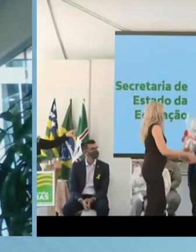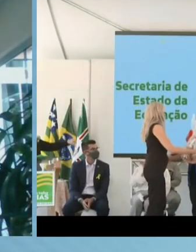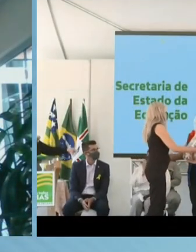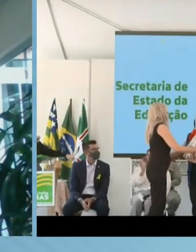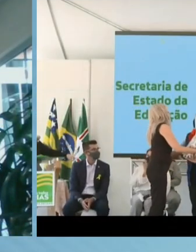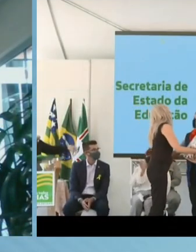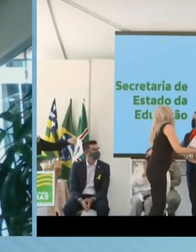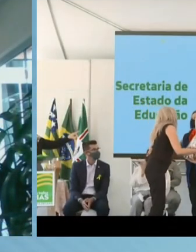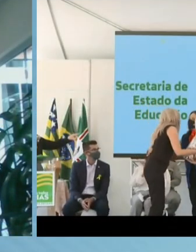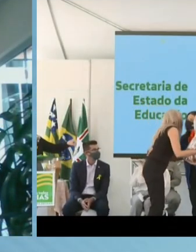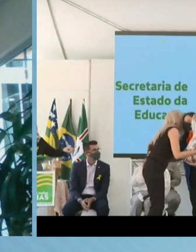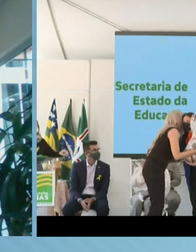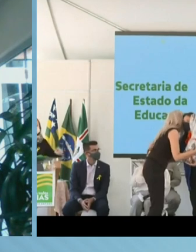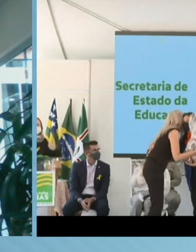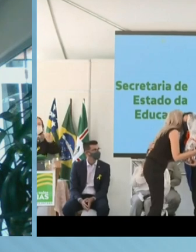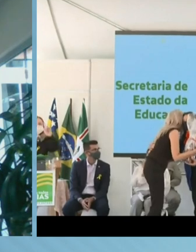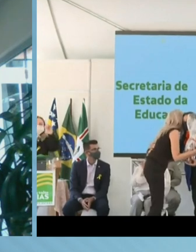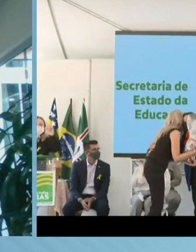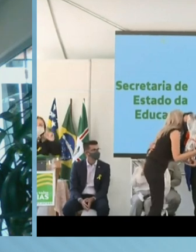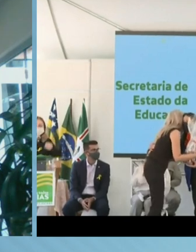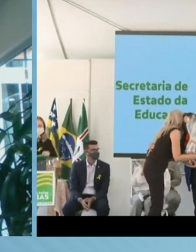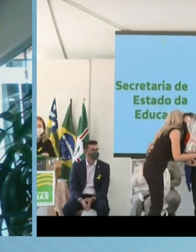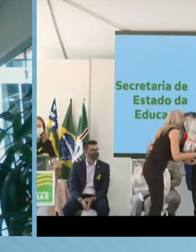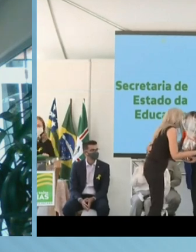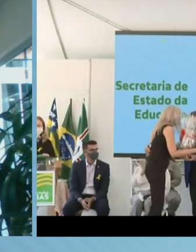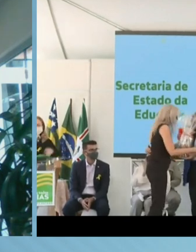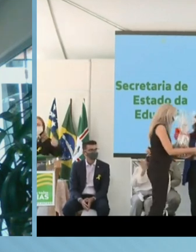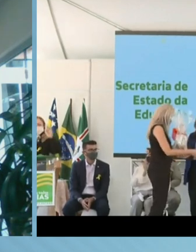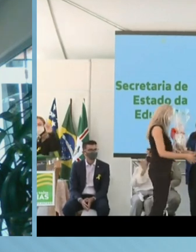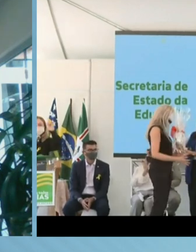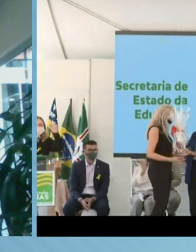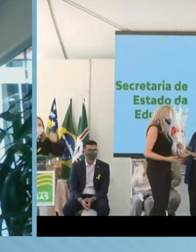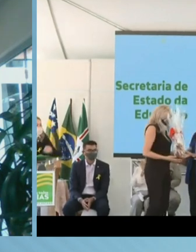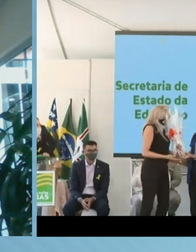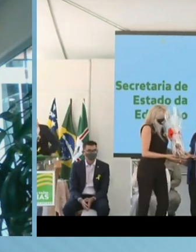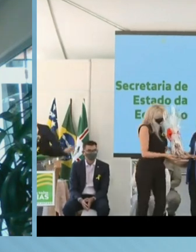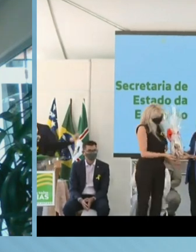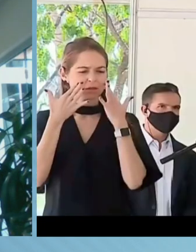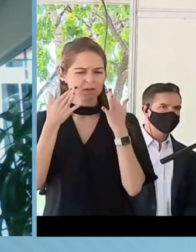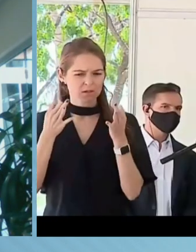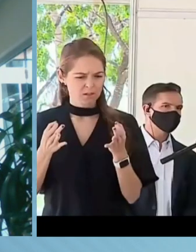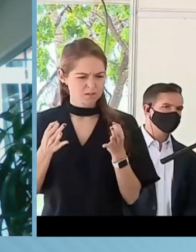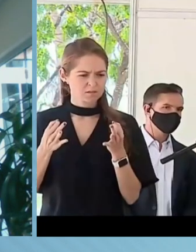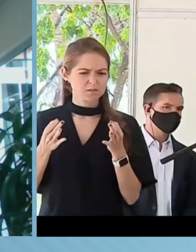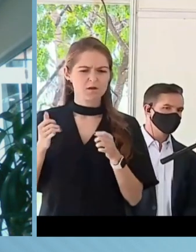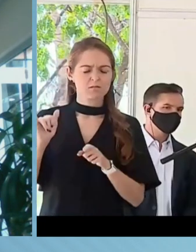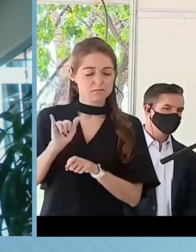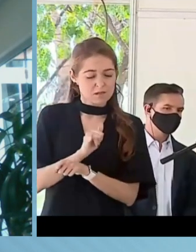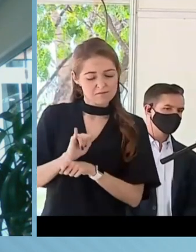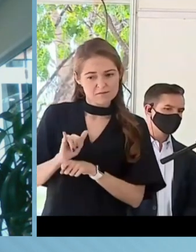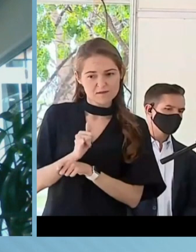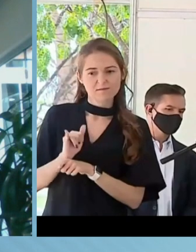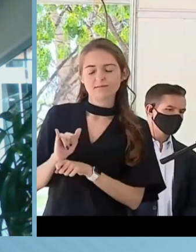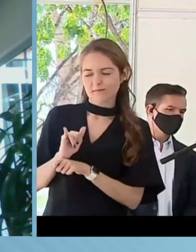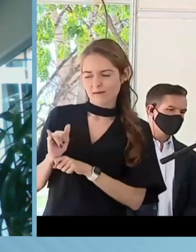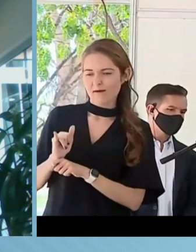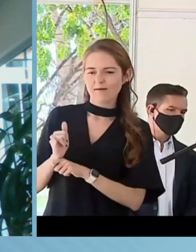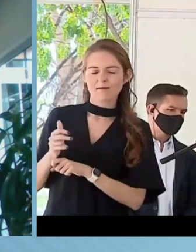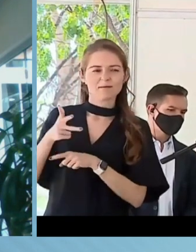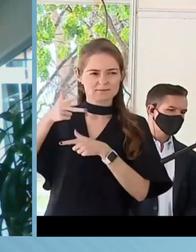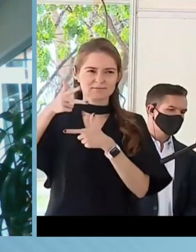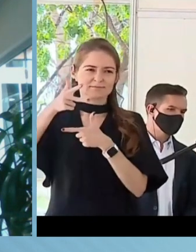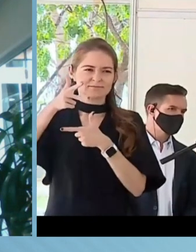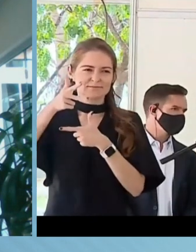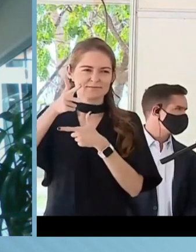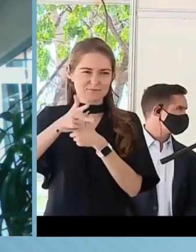o horário da aula, durante o período de aula. Nesse momento emergencial, nós estamos revertendo o recurso da merenda para a aquisição